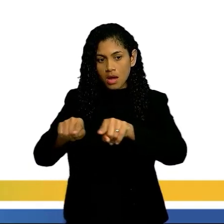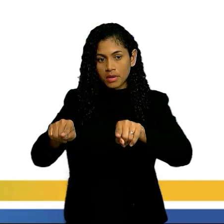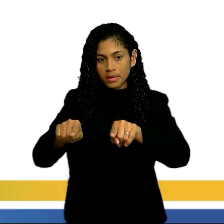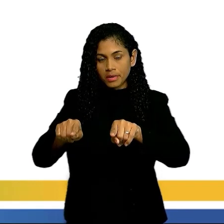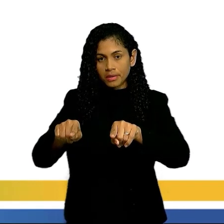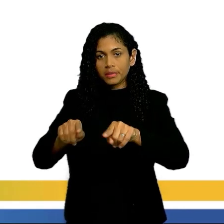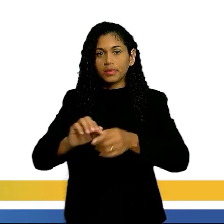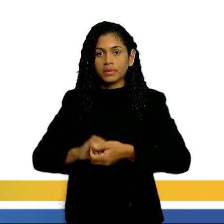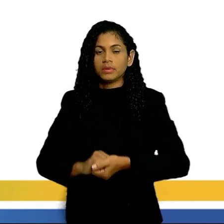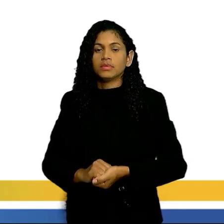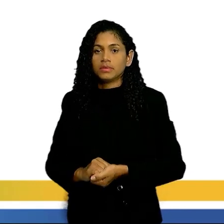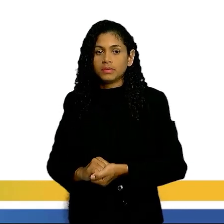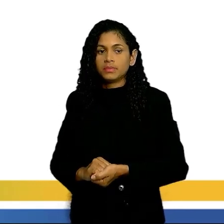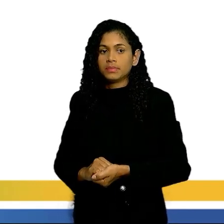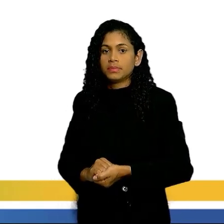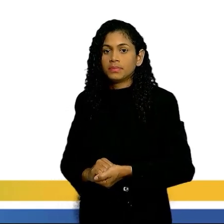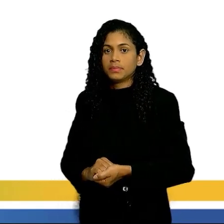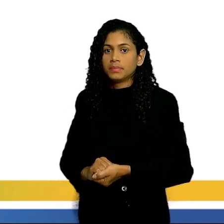metros.